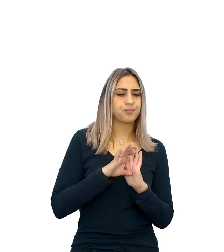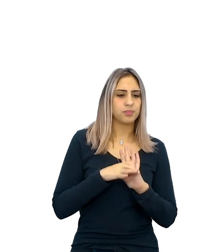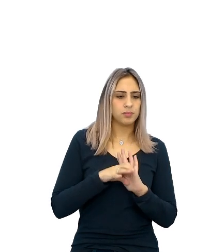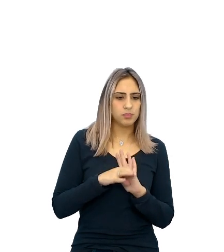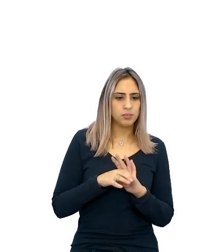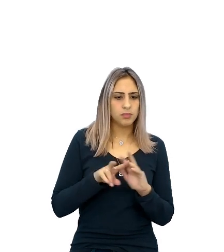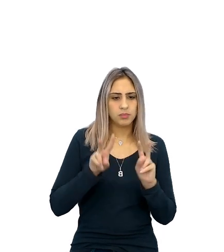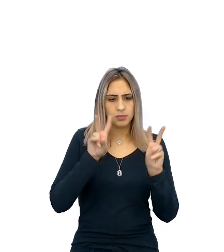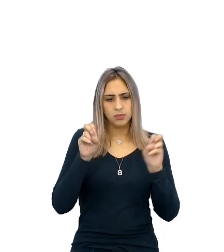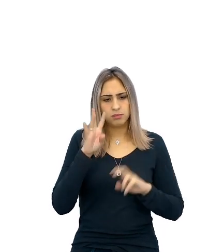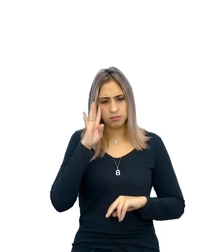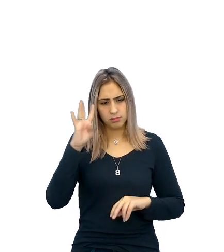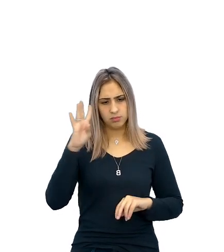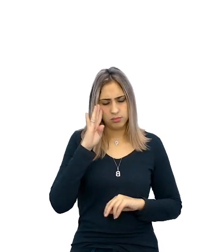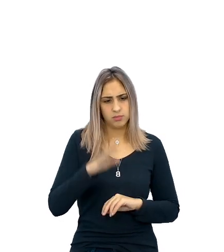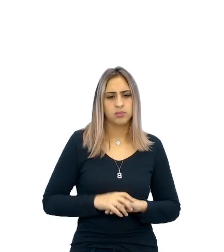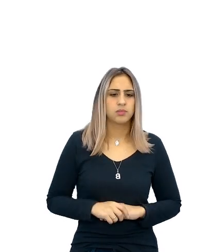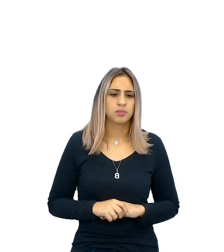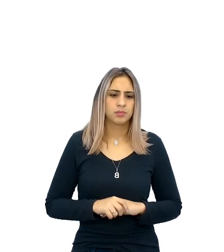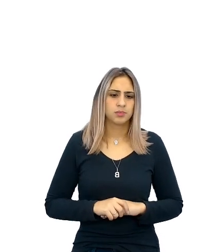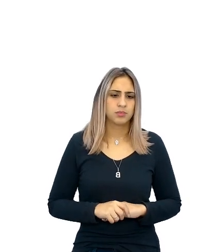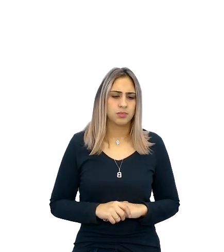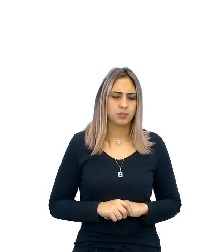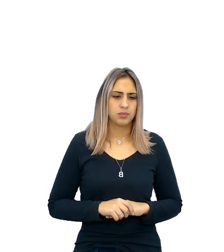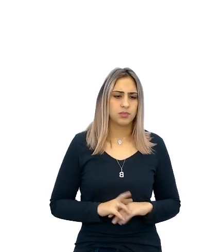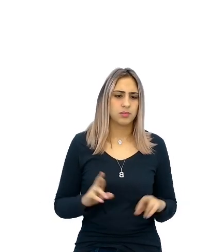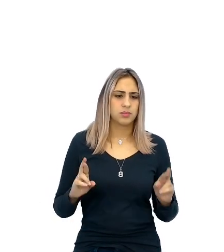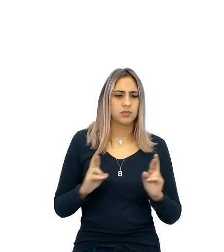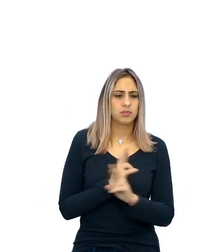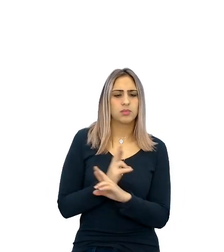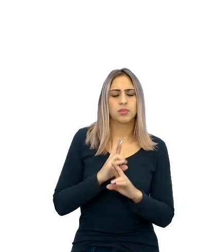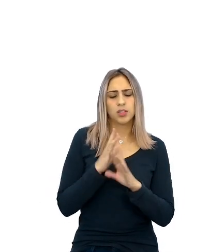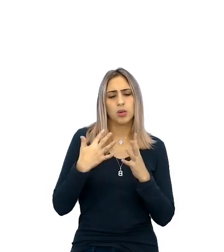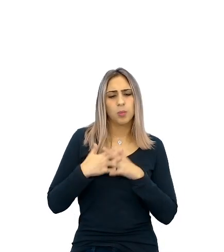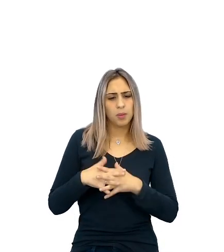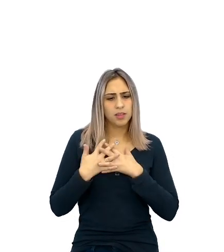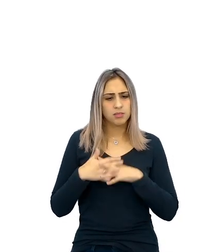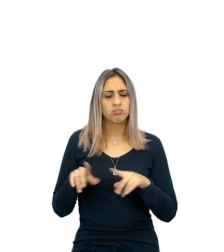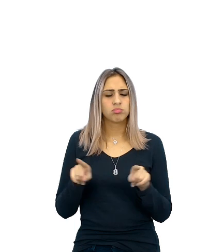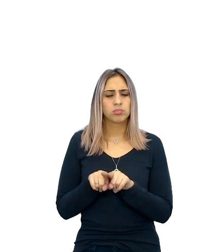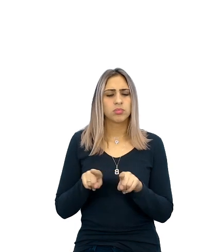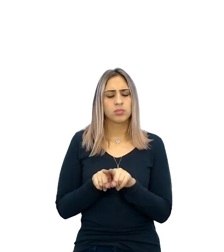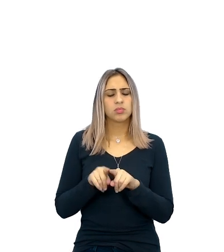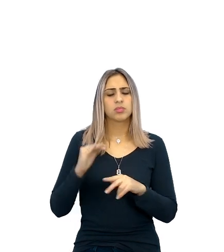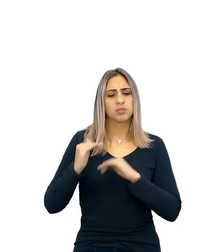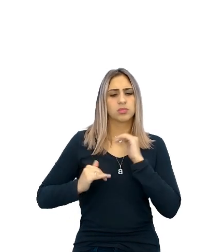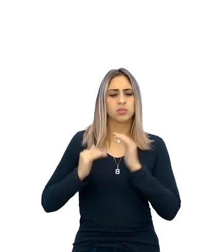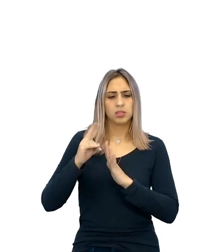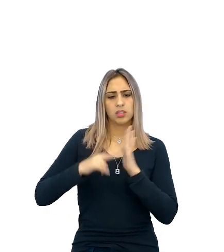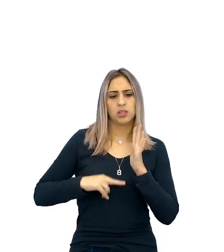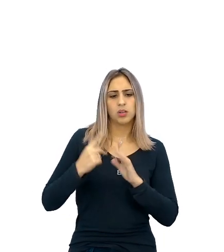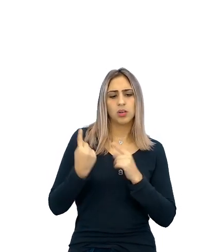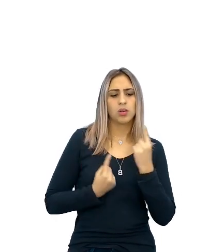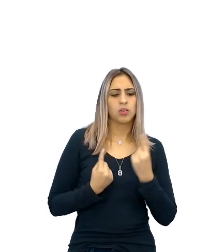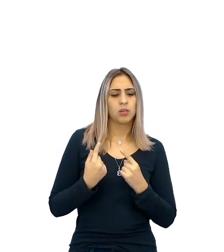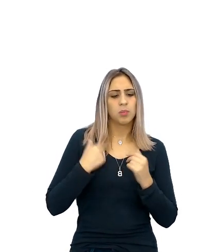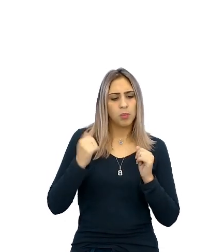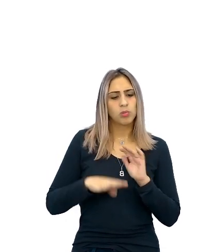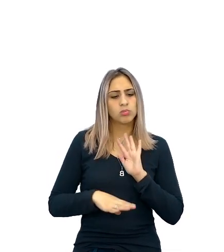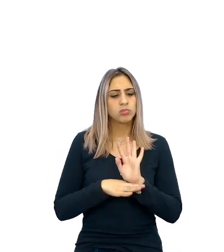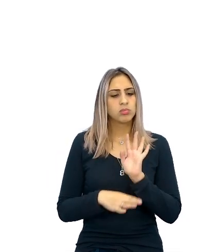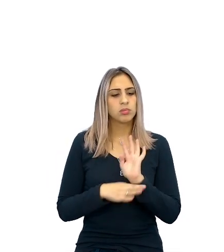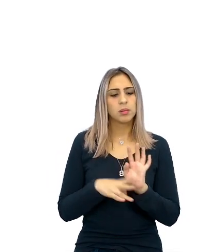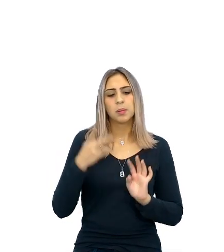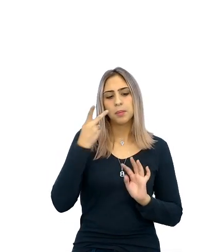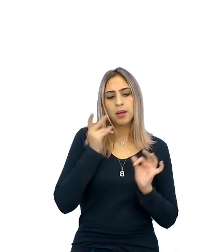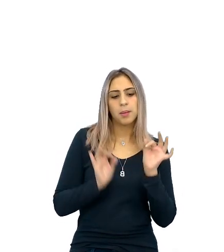aos aspectos teóricos, relativos aos níveis de complexidade, bem como os níveis de proficiência leitora, possam contribuir